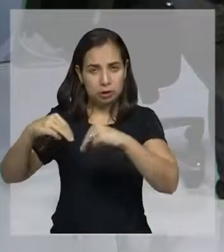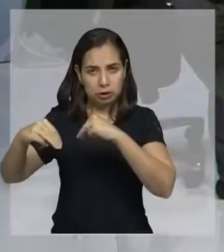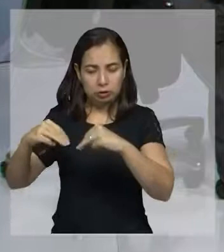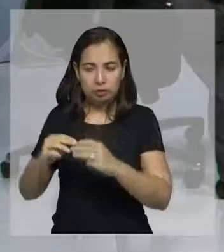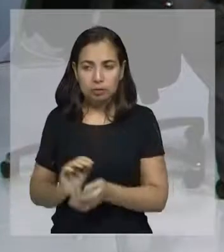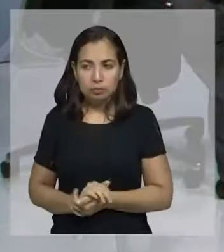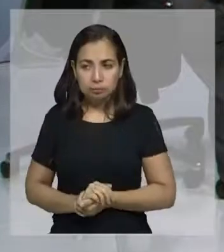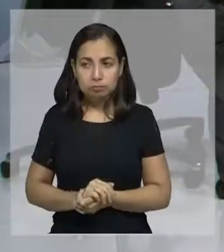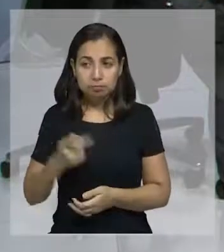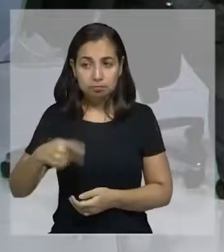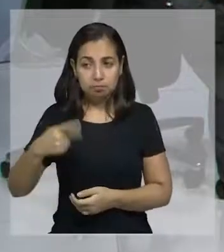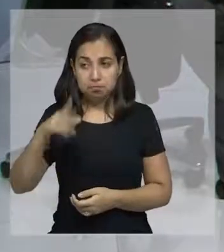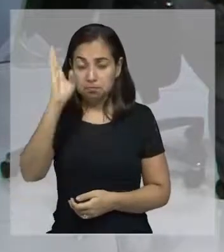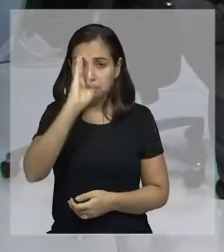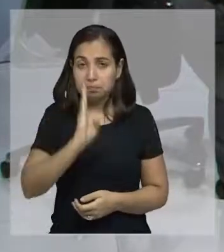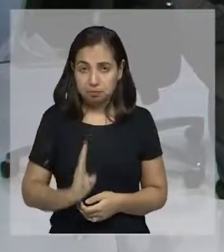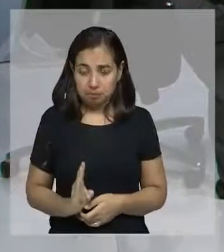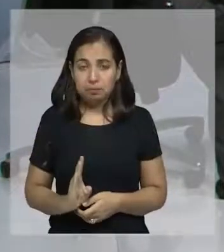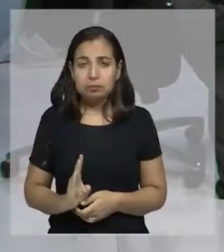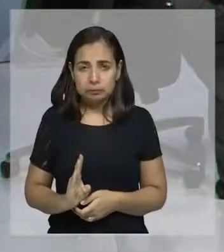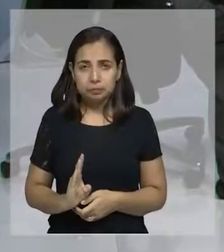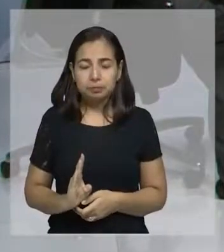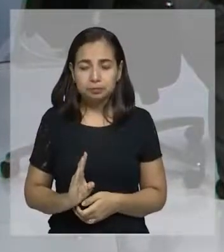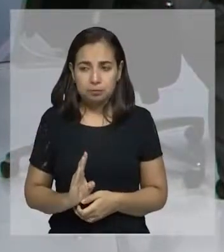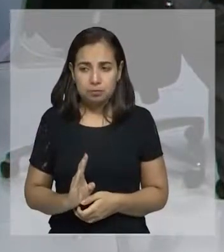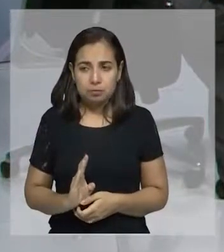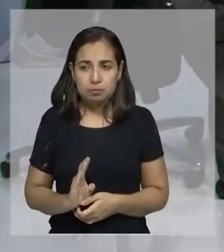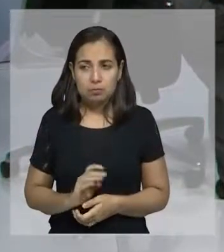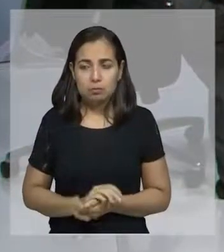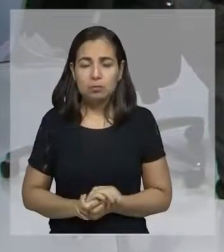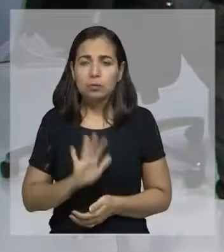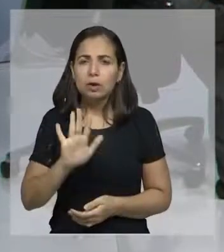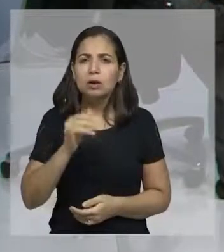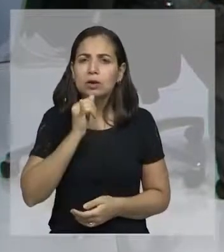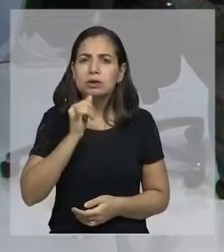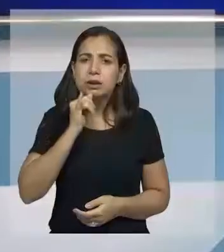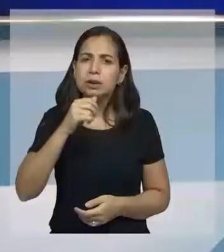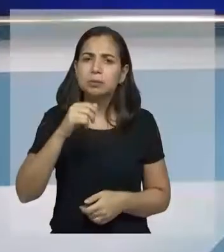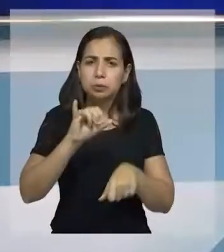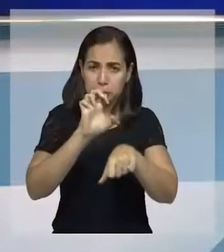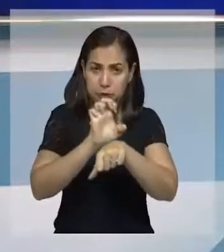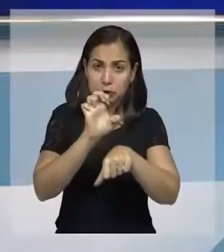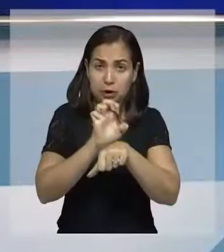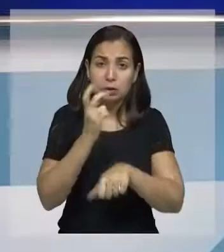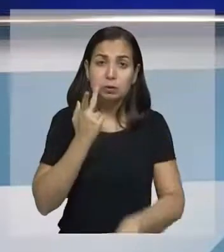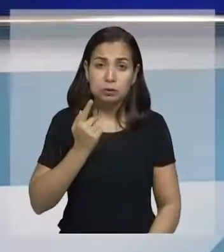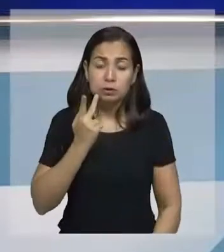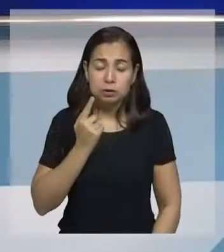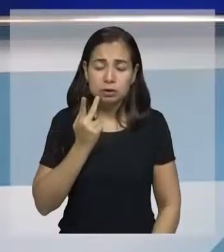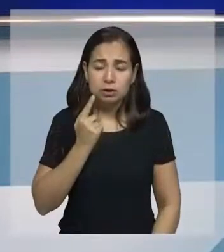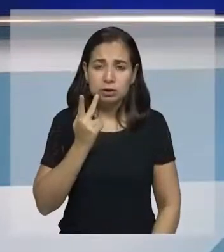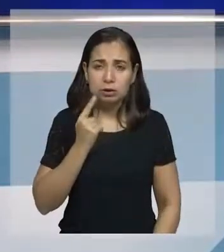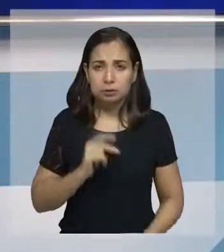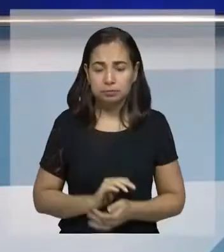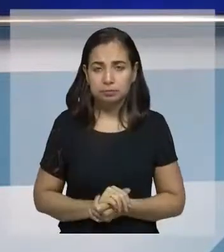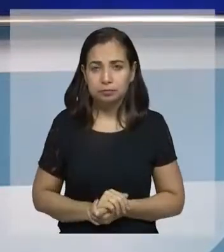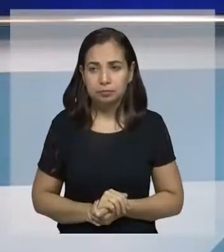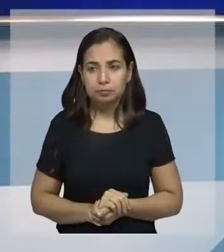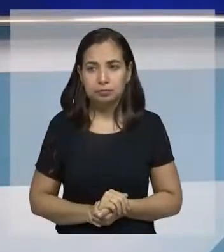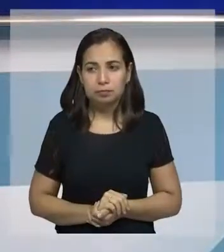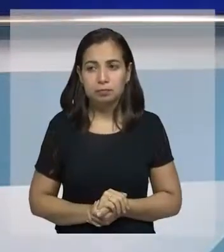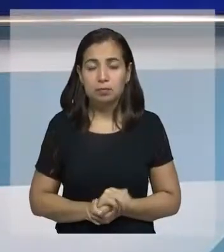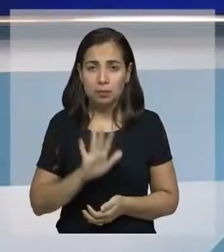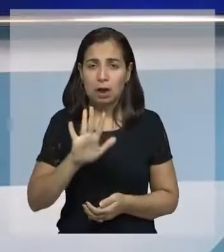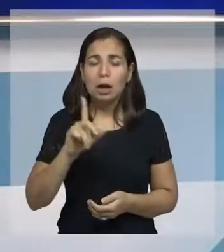quis adotar. Mas vamos pegar aqui o exemplo do Ceará. Aqui. Isso é para trazer aqui a discussão de que essa